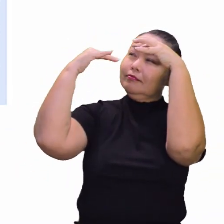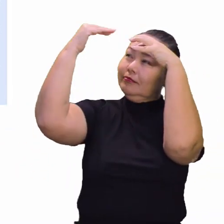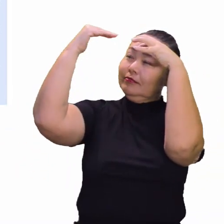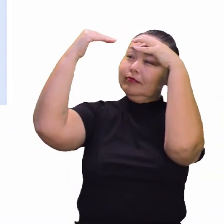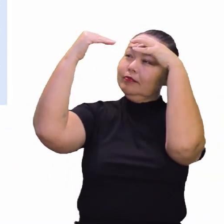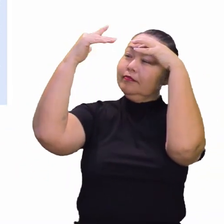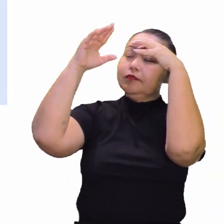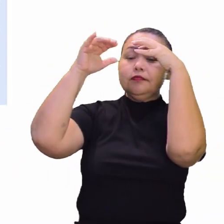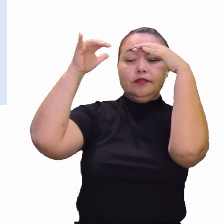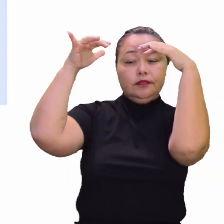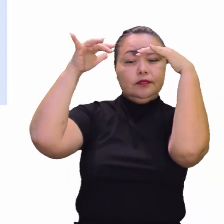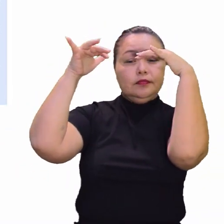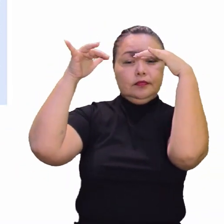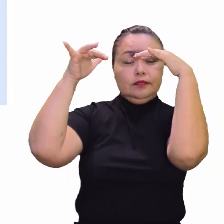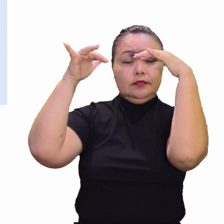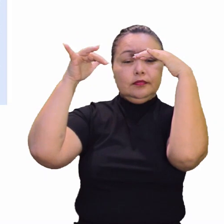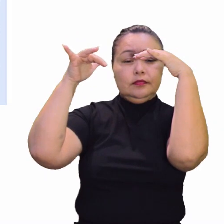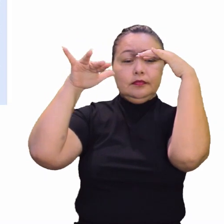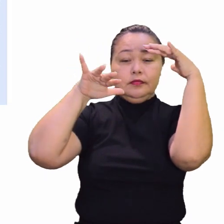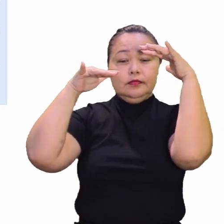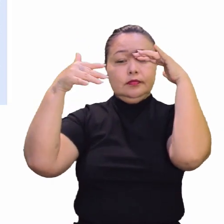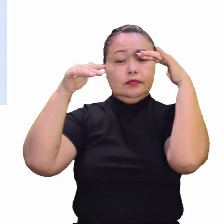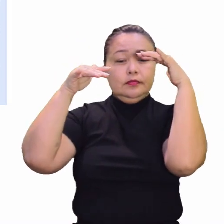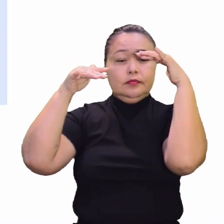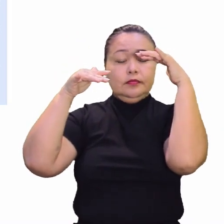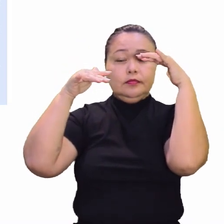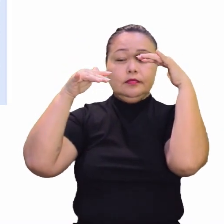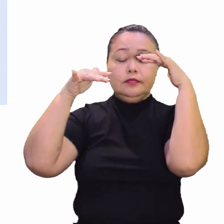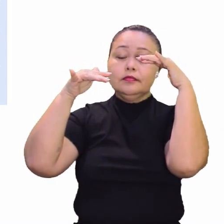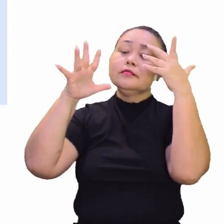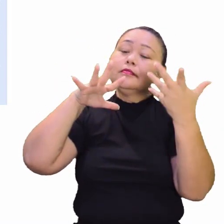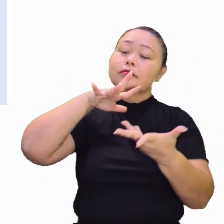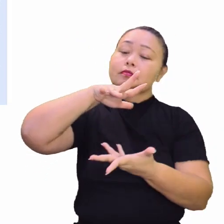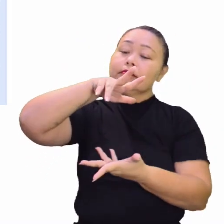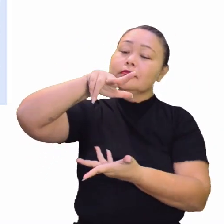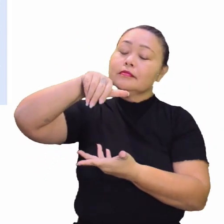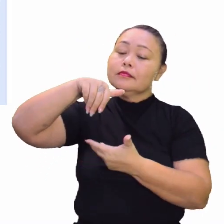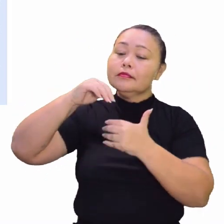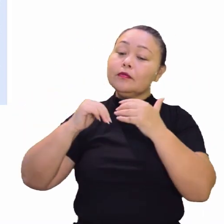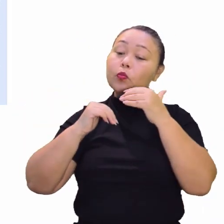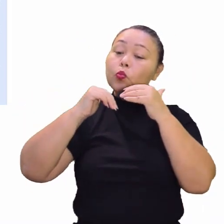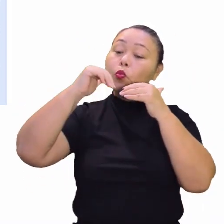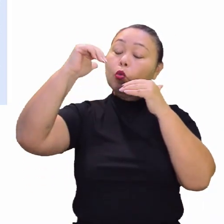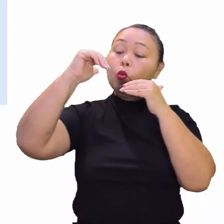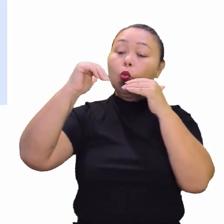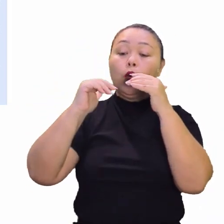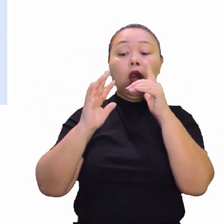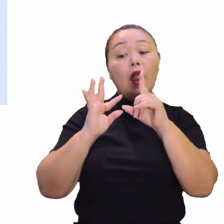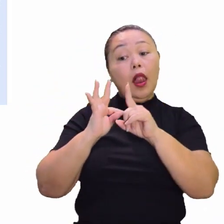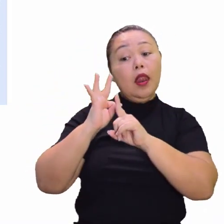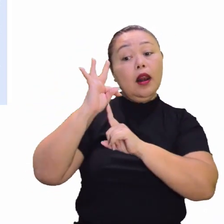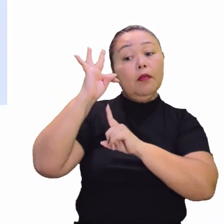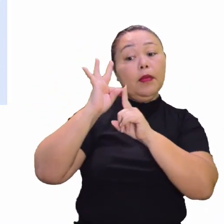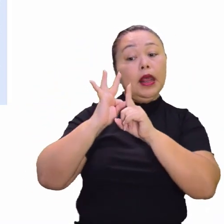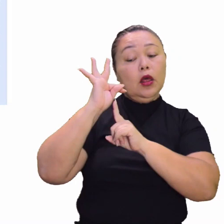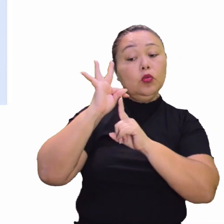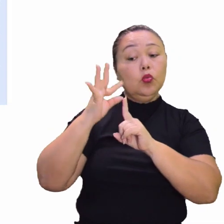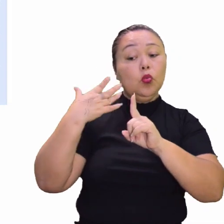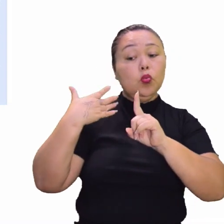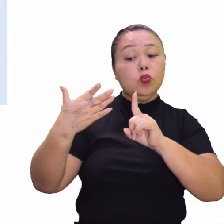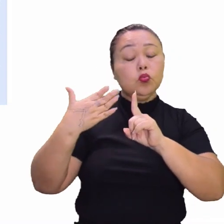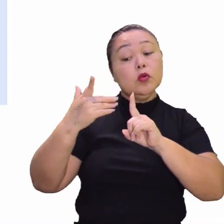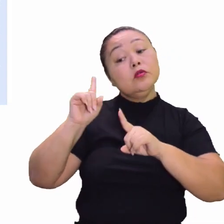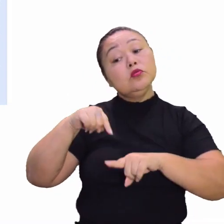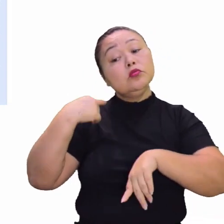essa vegetação, ela está nessa faixa da terra onde tem elevada temperatura, professor Jorge. Uhum. Só que no